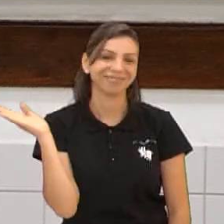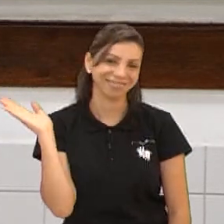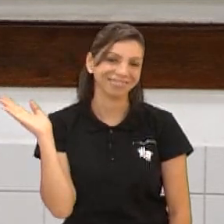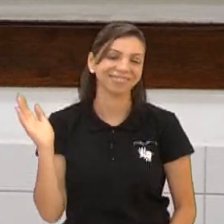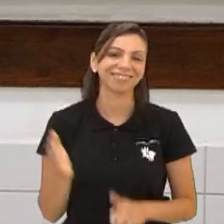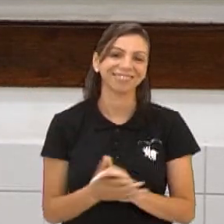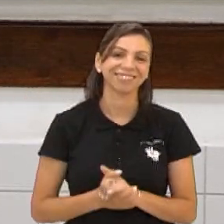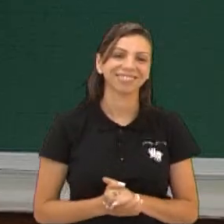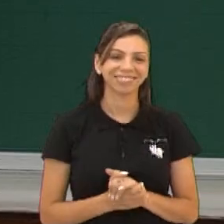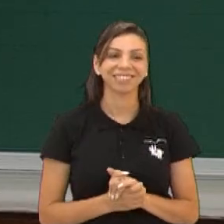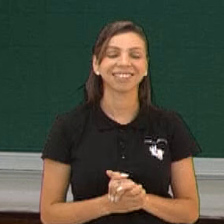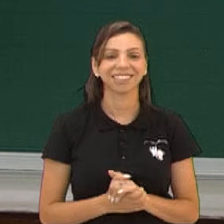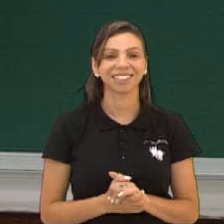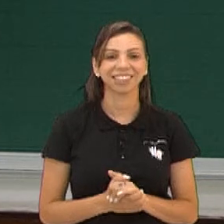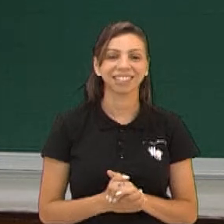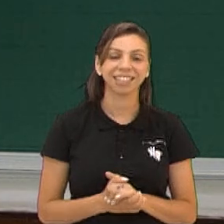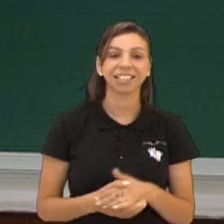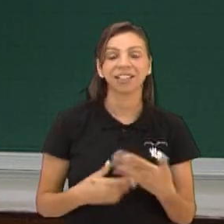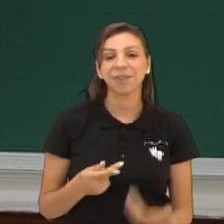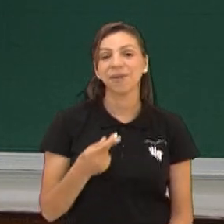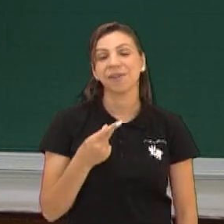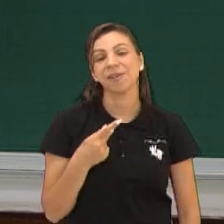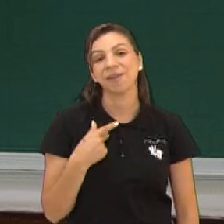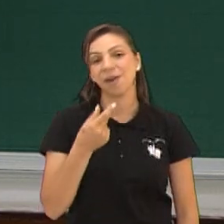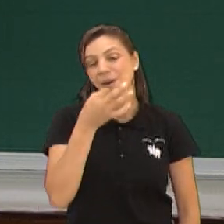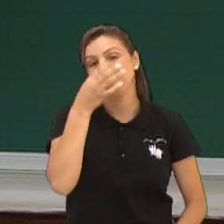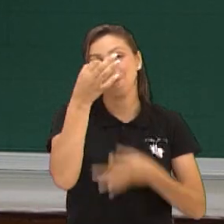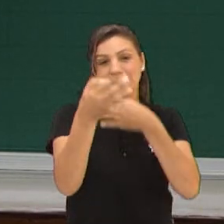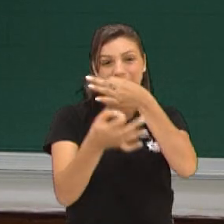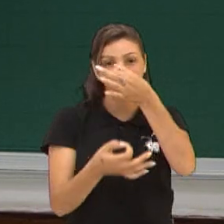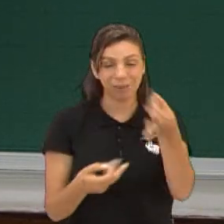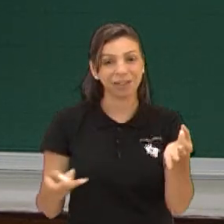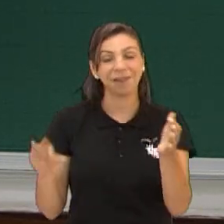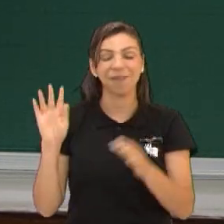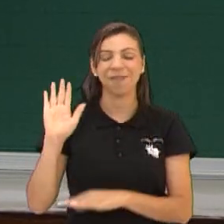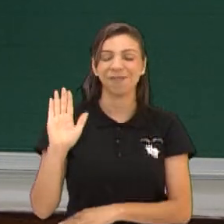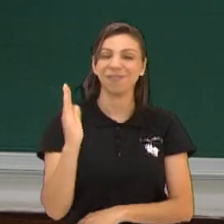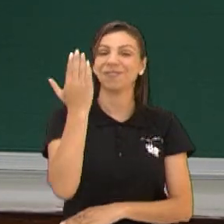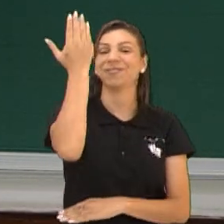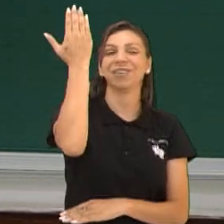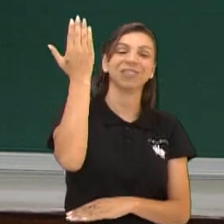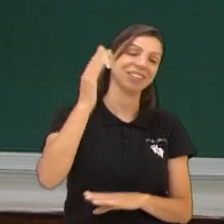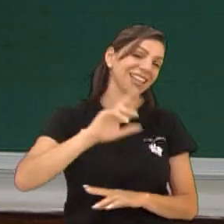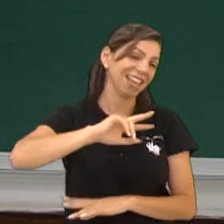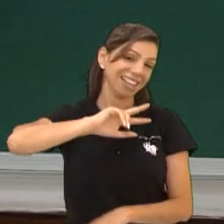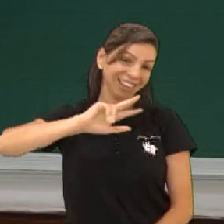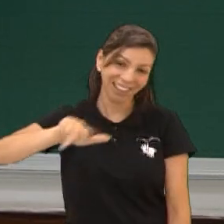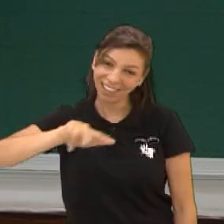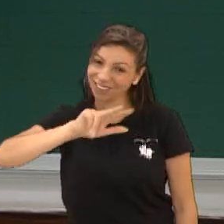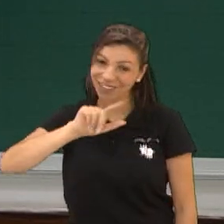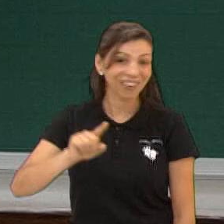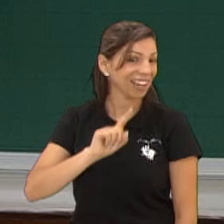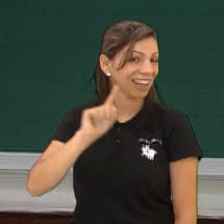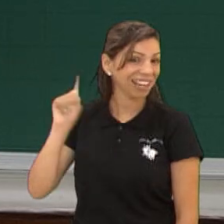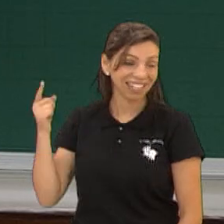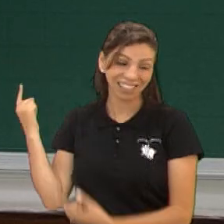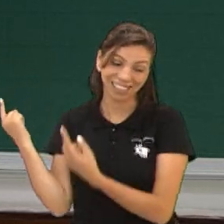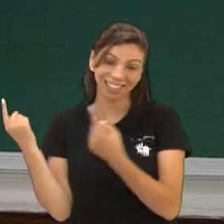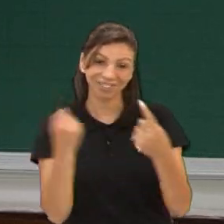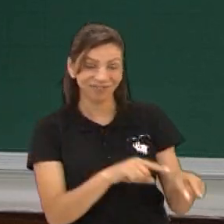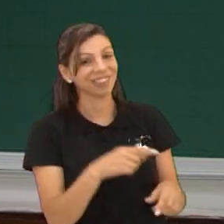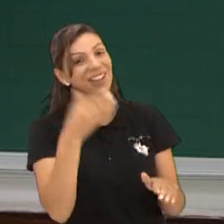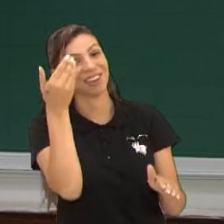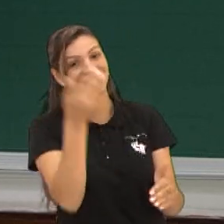então o que que nós estamos falando de uma falácia de a nossa causa não é o Mick Jagger que provocou a